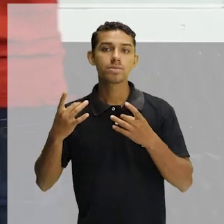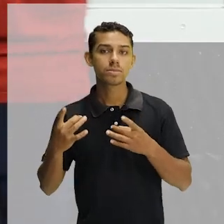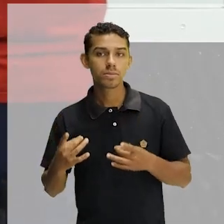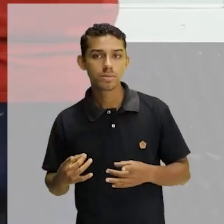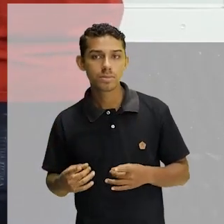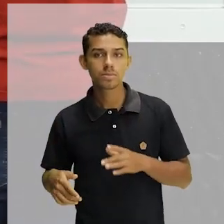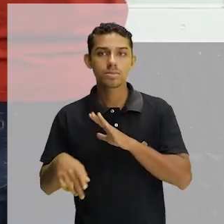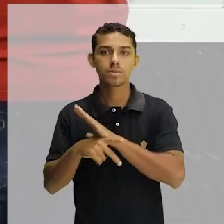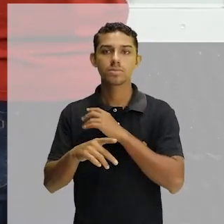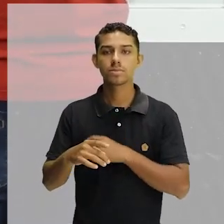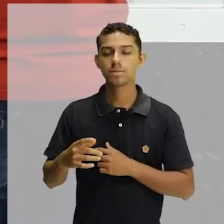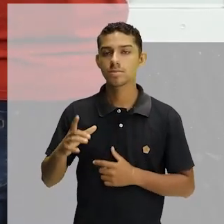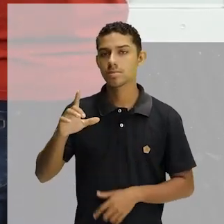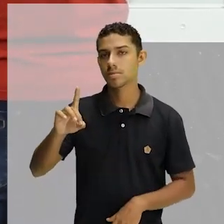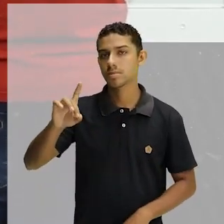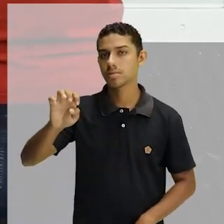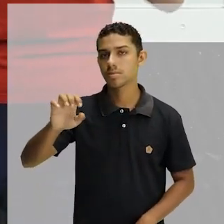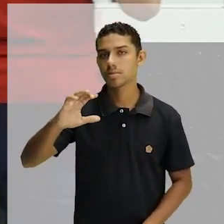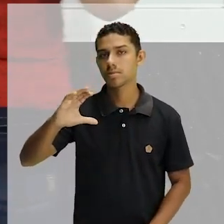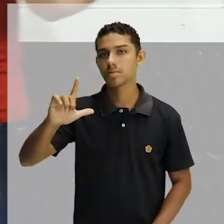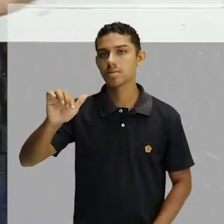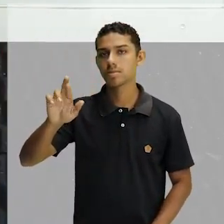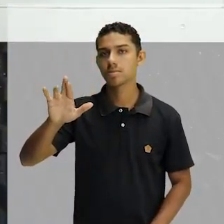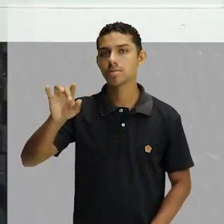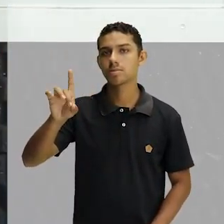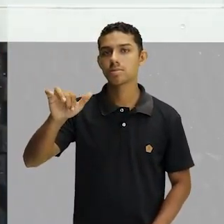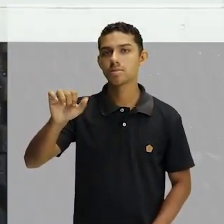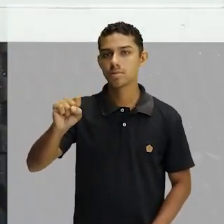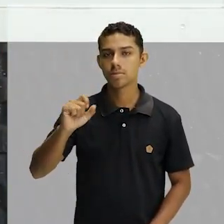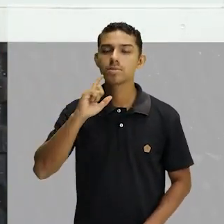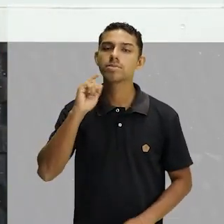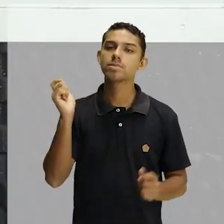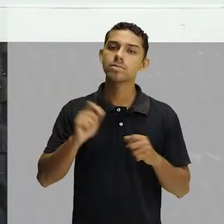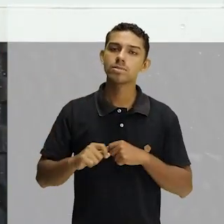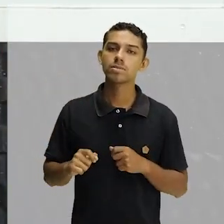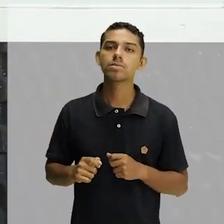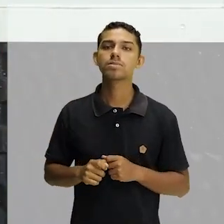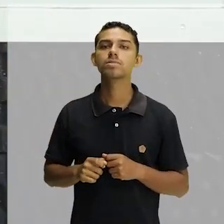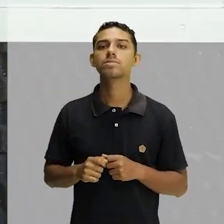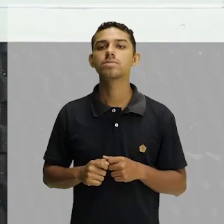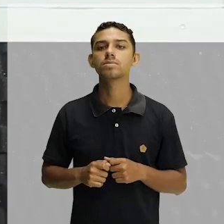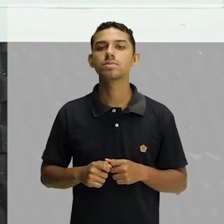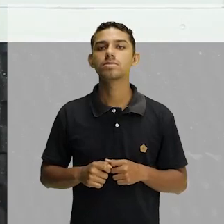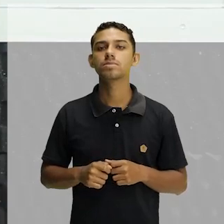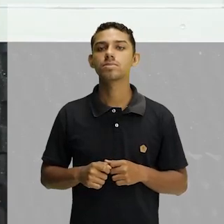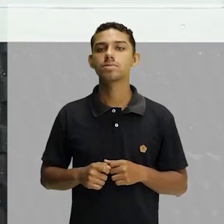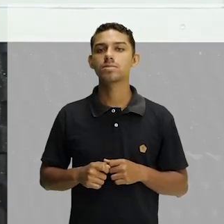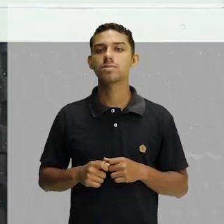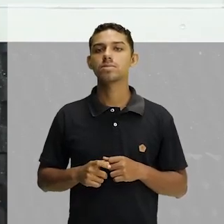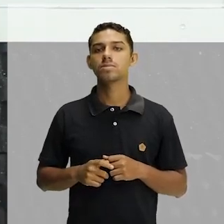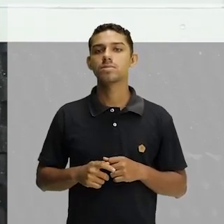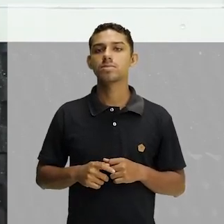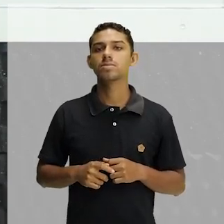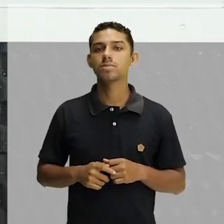né? Declaradas, né? Isso, aquelas garantias que